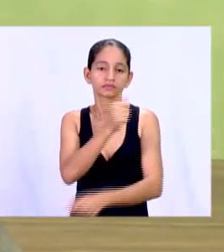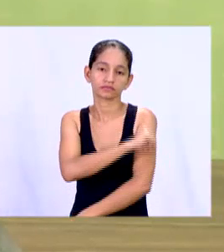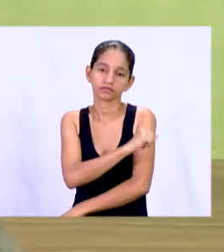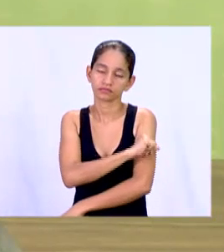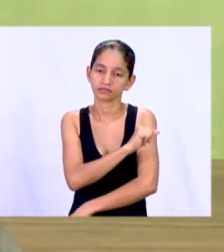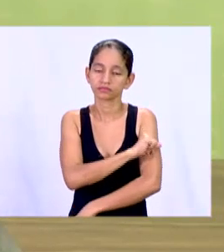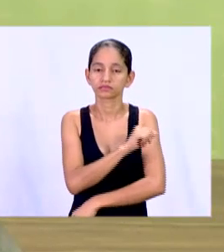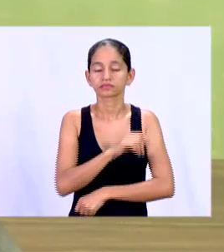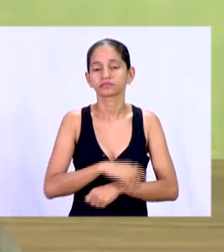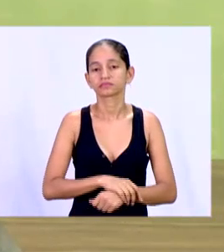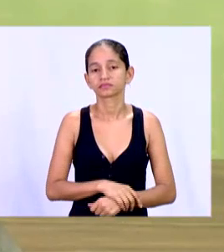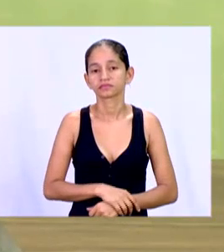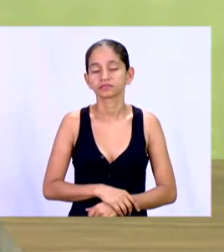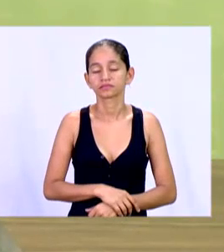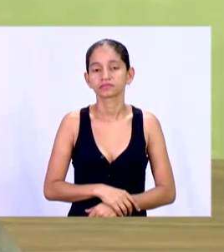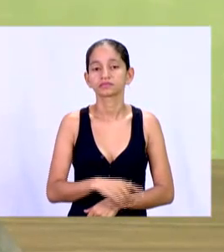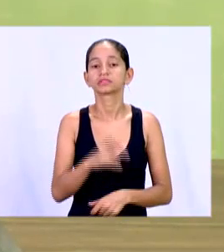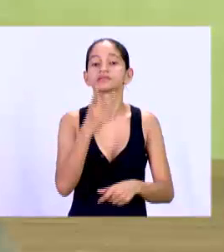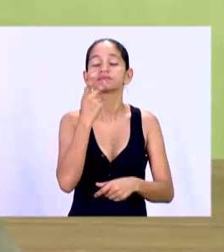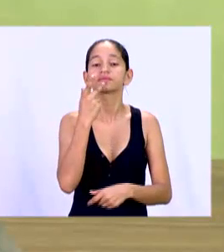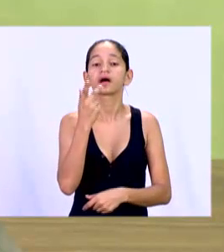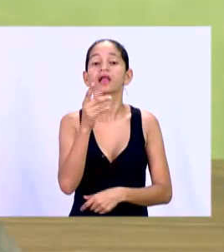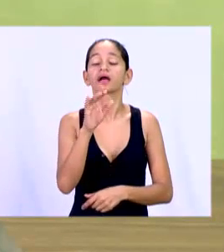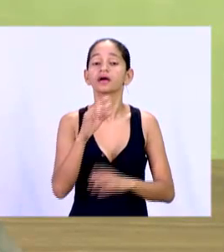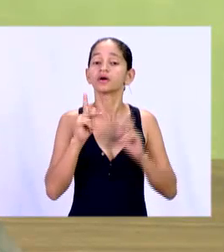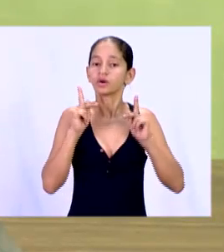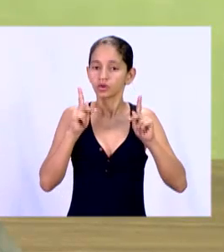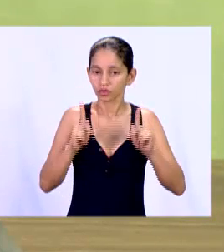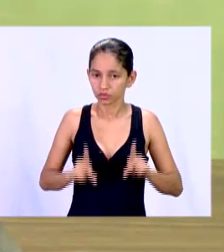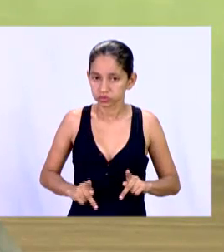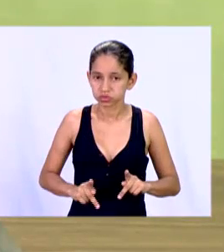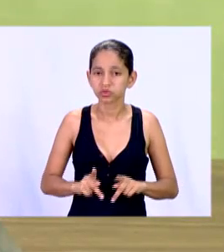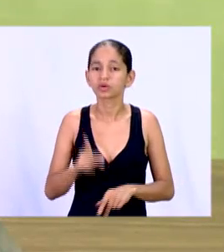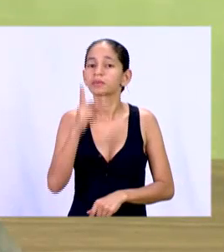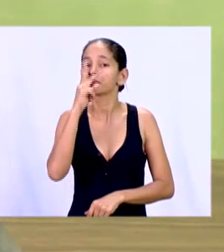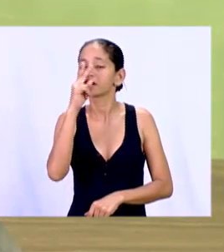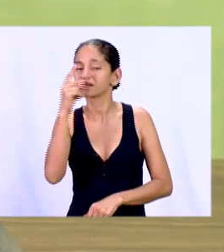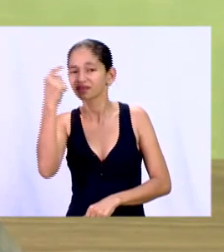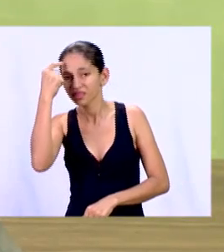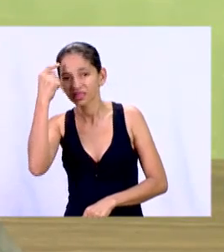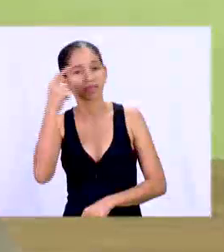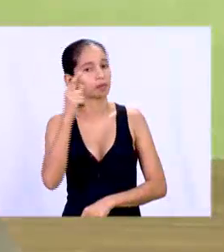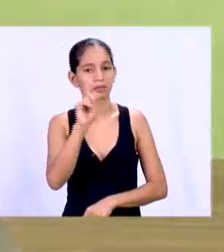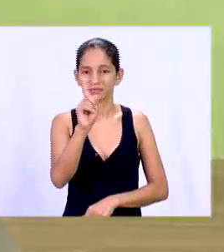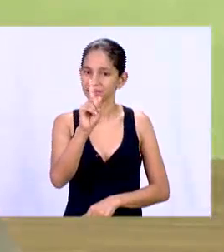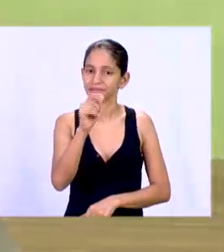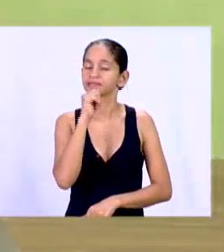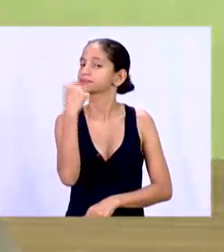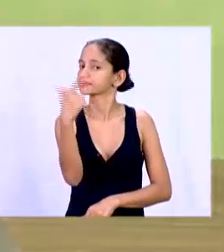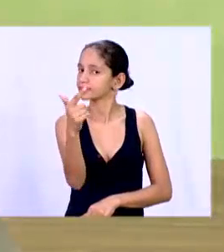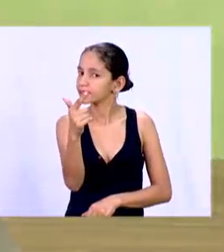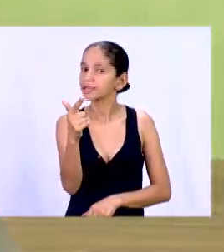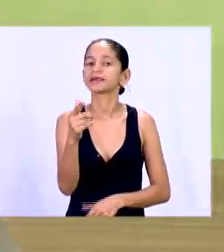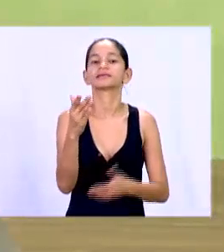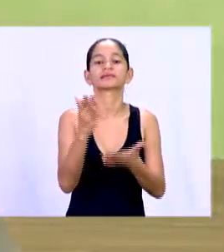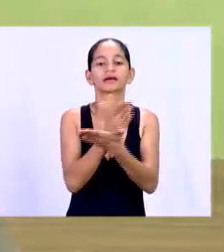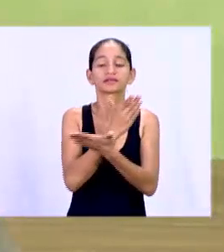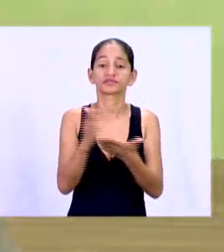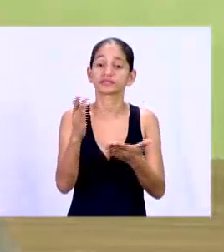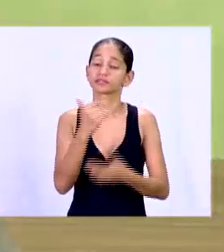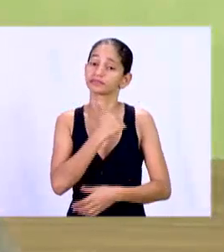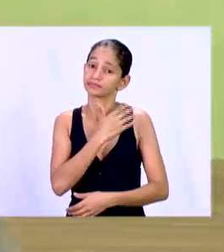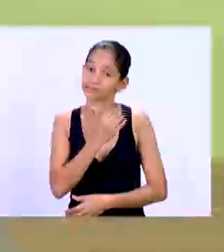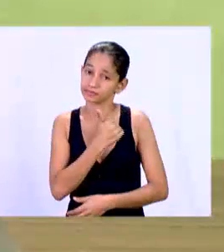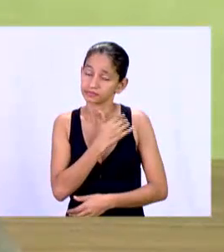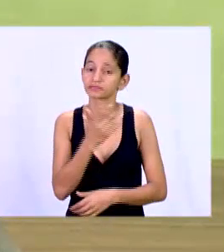Fabrício. A conduta desprovida de inteligência, a desvalorização do profissional, o